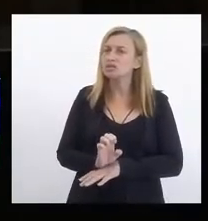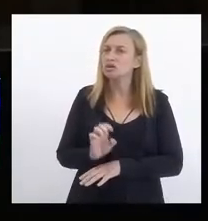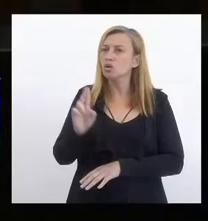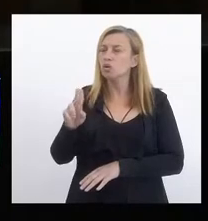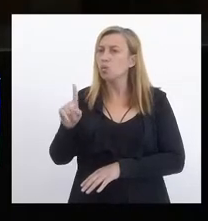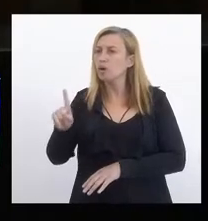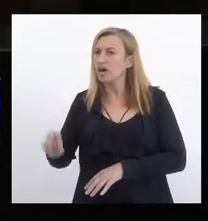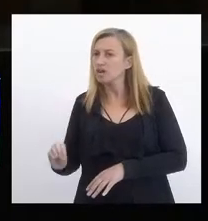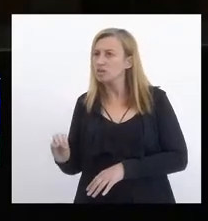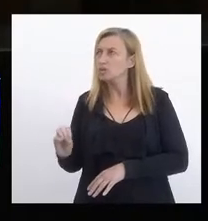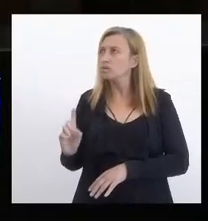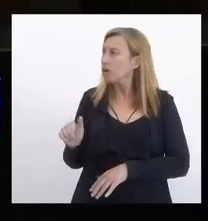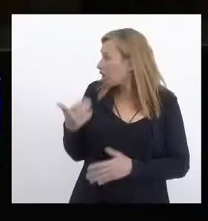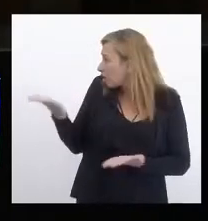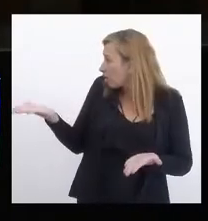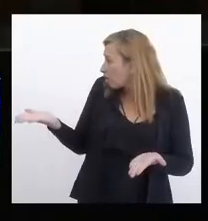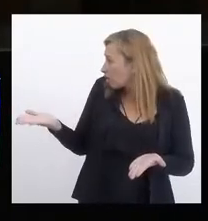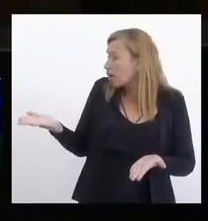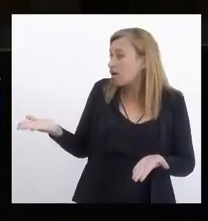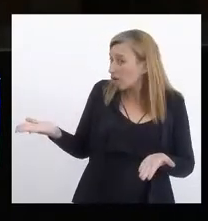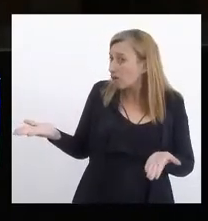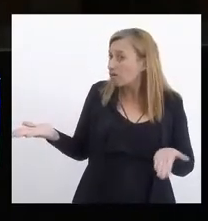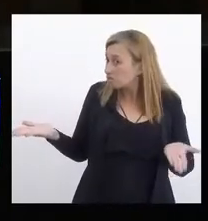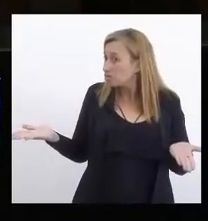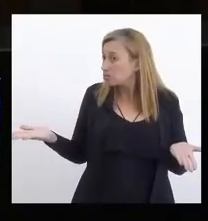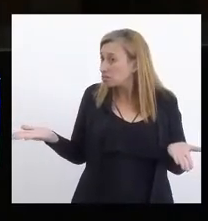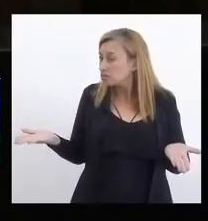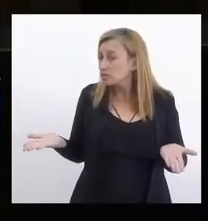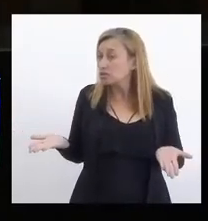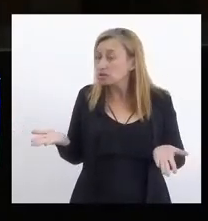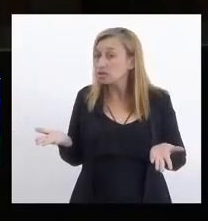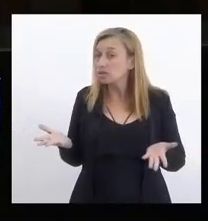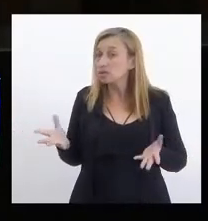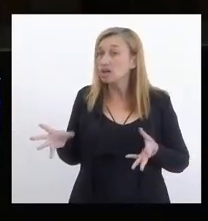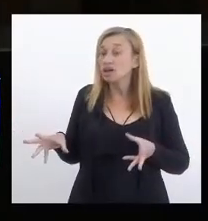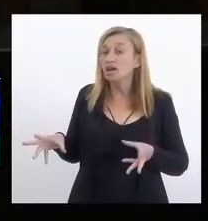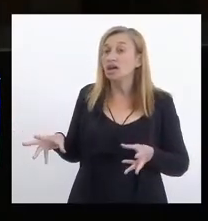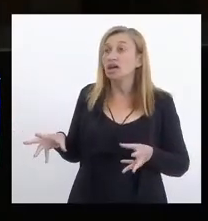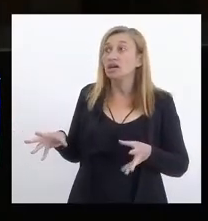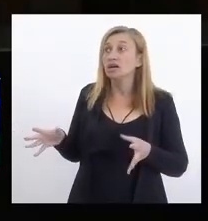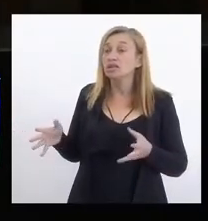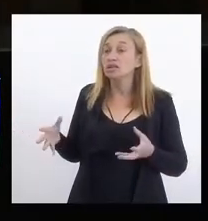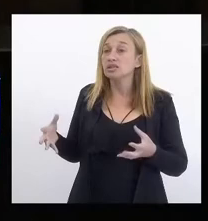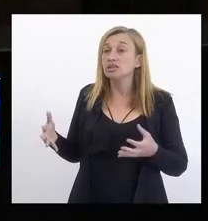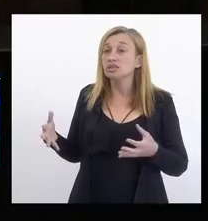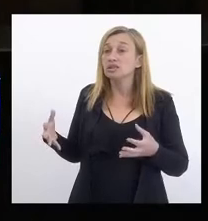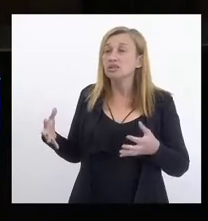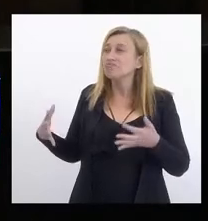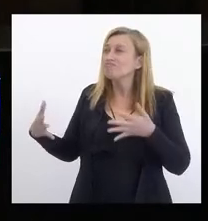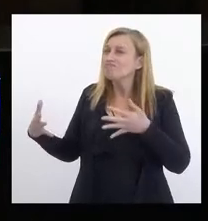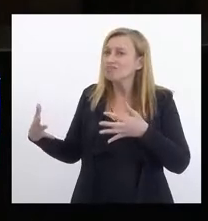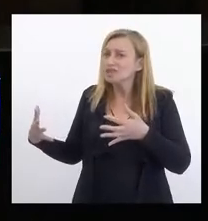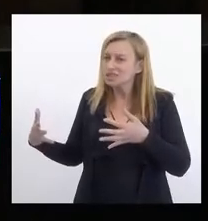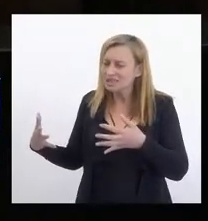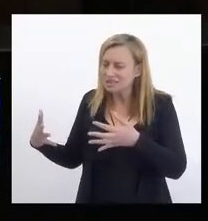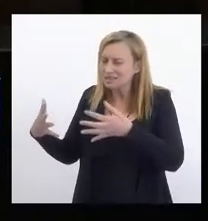ou seja, é isso aí. Isso está incrustado, isso dá está